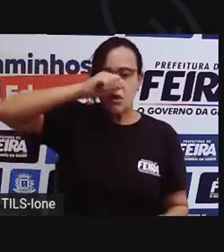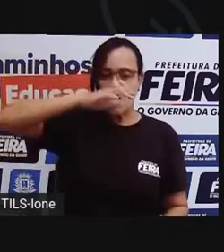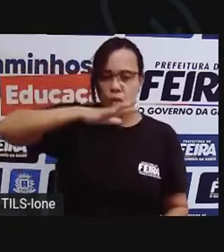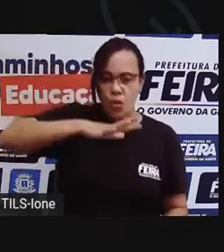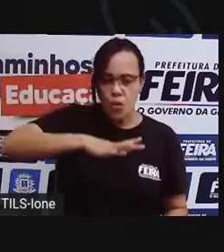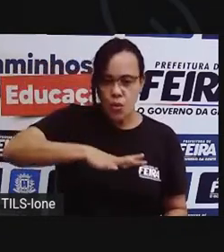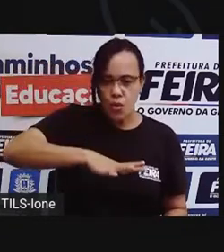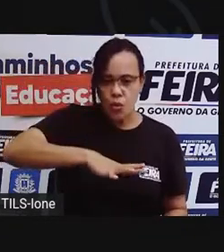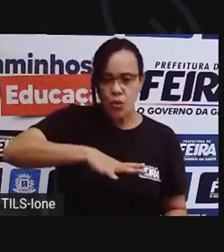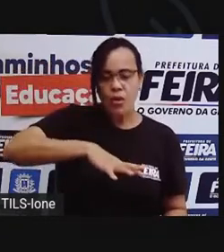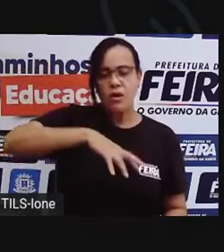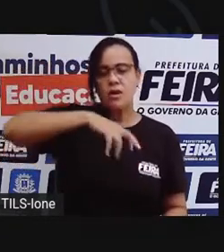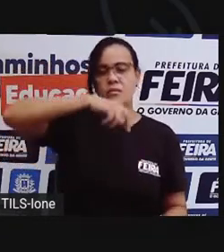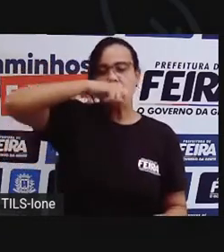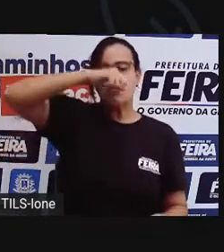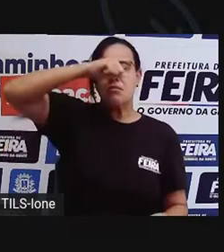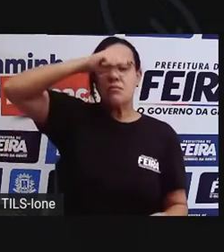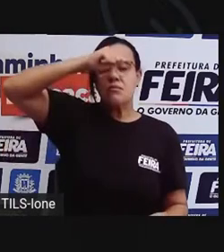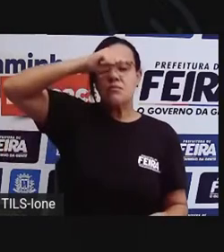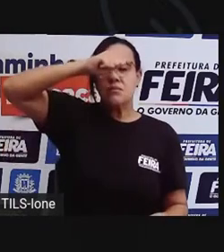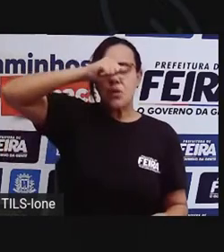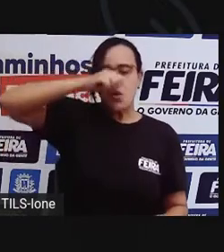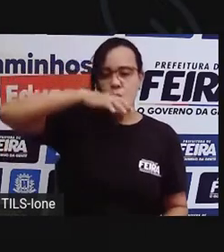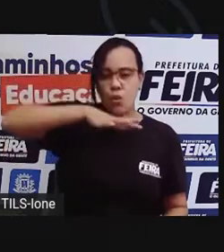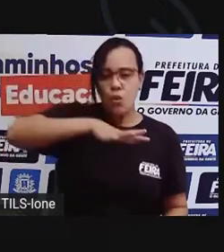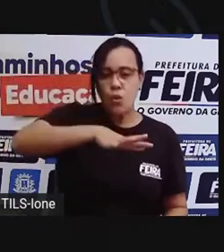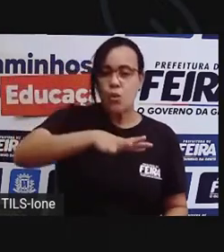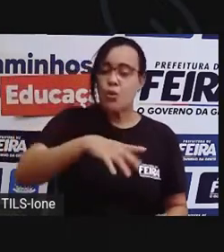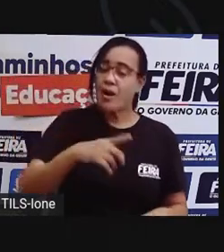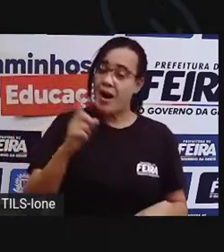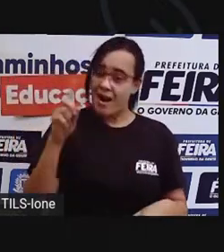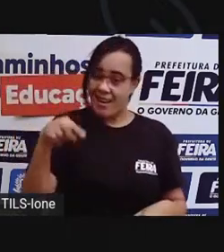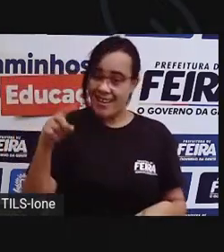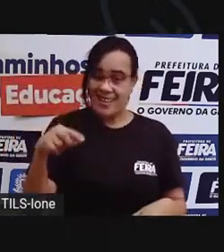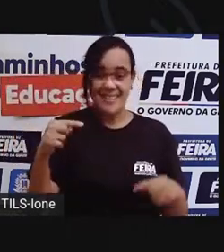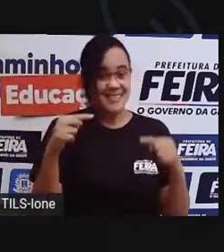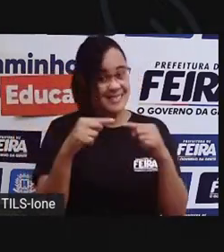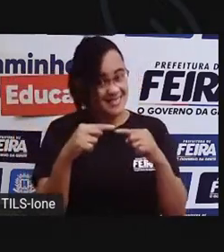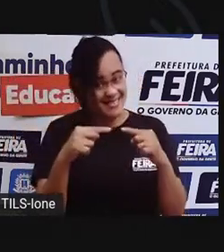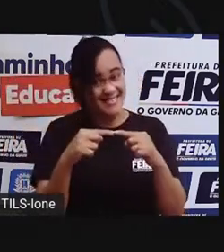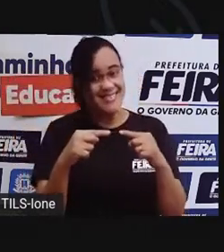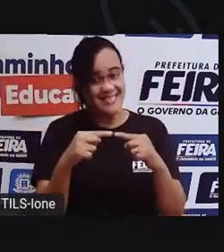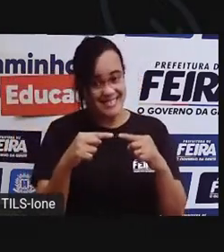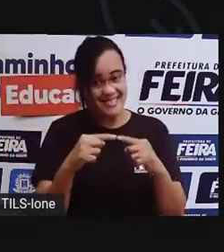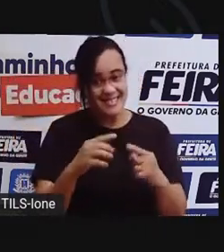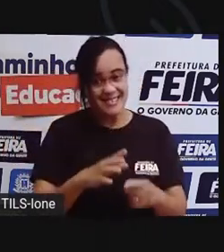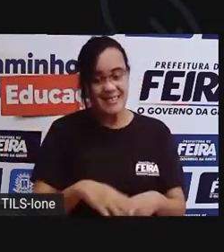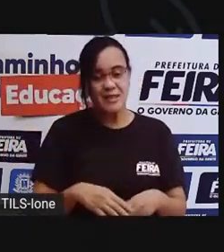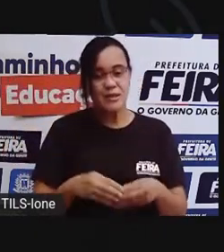esse ar para fora do nosso corpo. Exatamente. Então, inspira e toca.